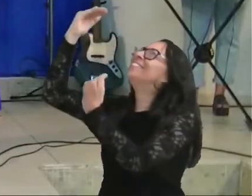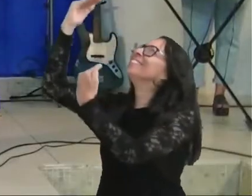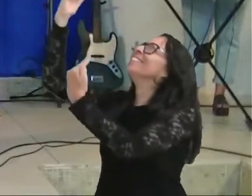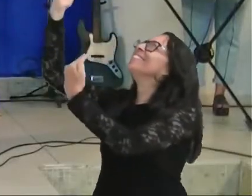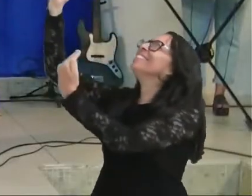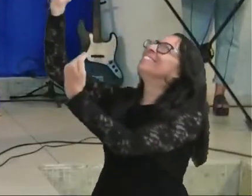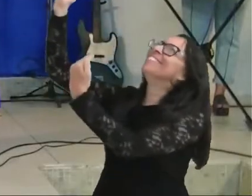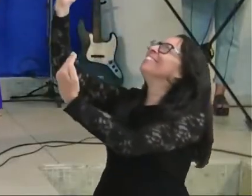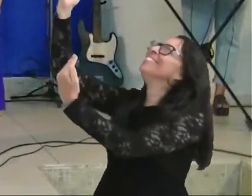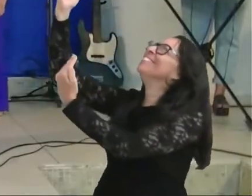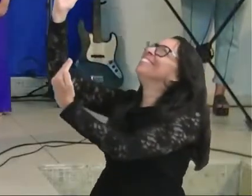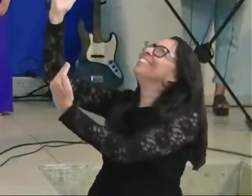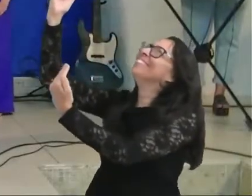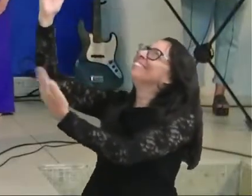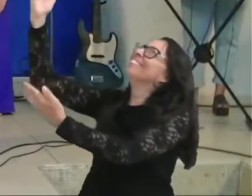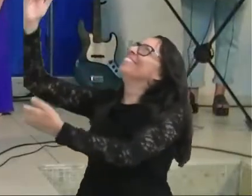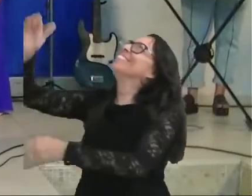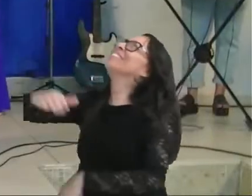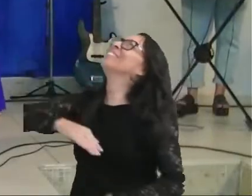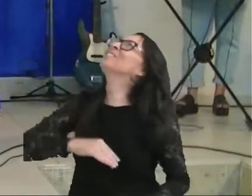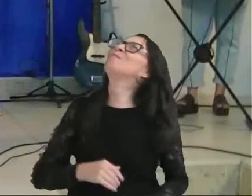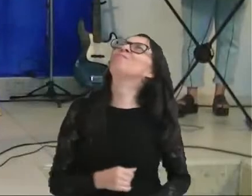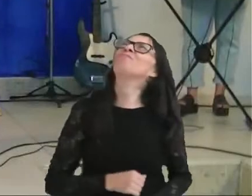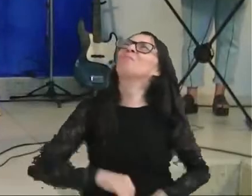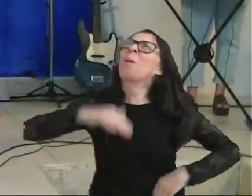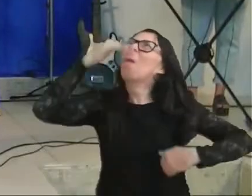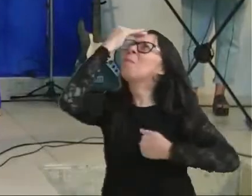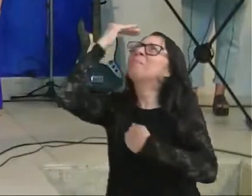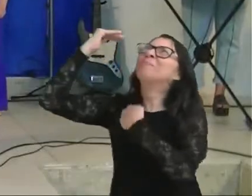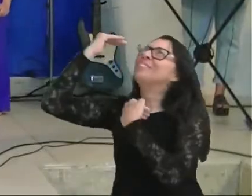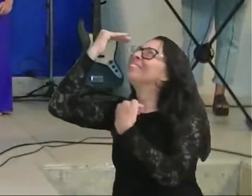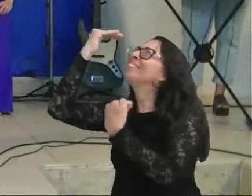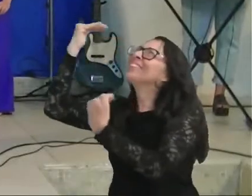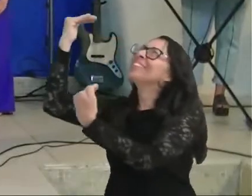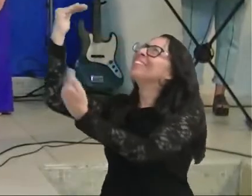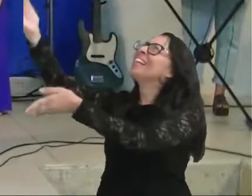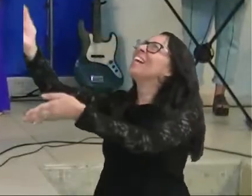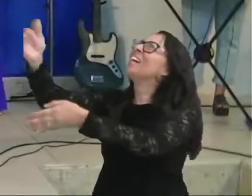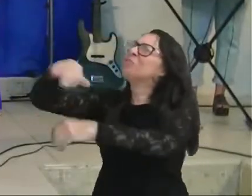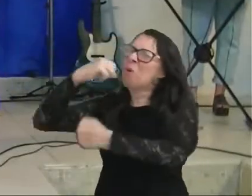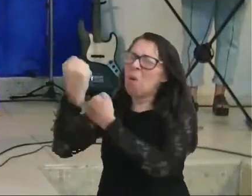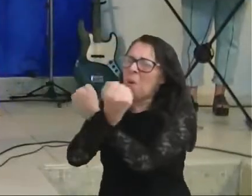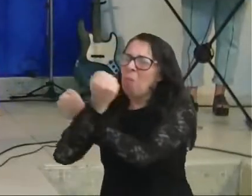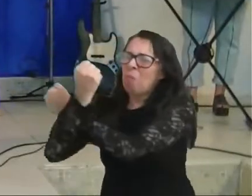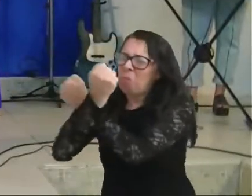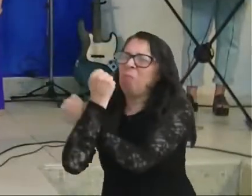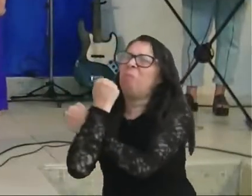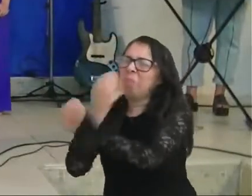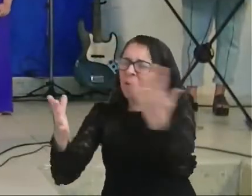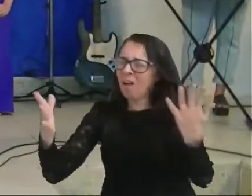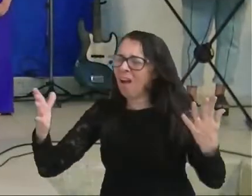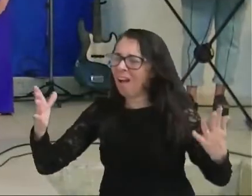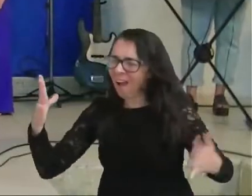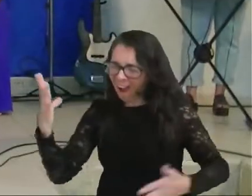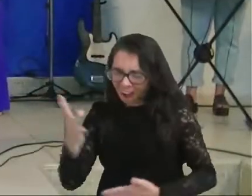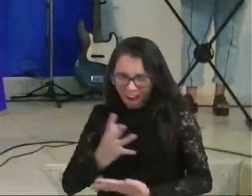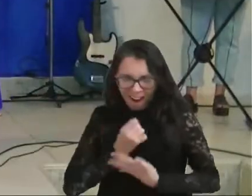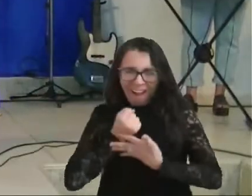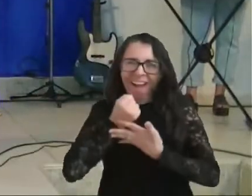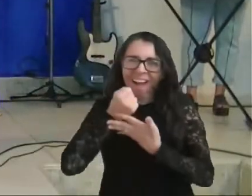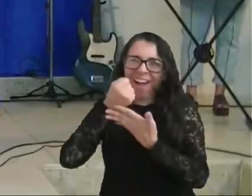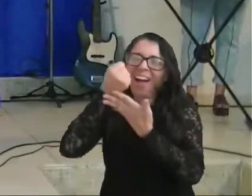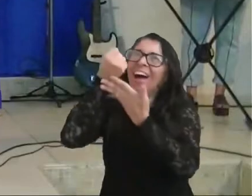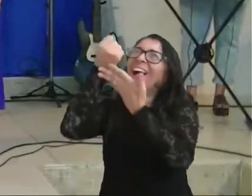agradeço, te agradeço por me libertar e salvar,